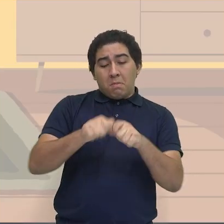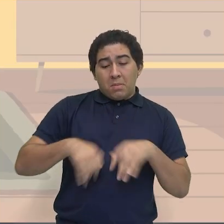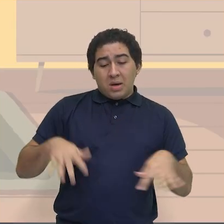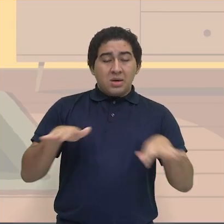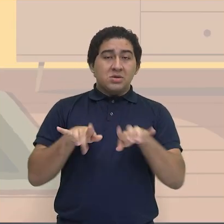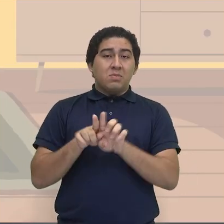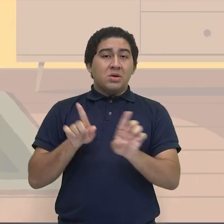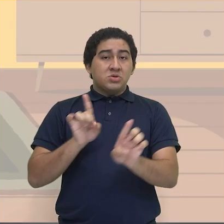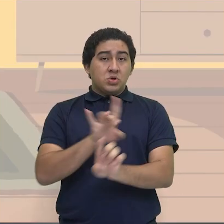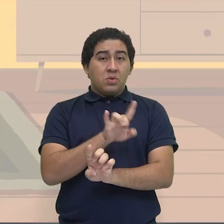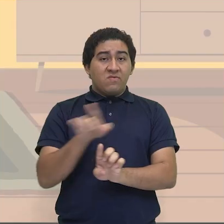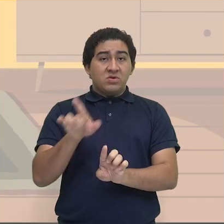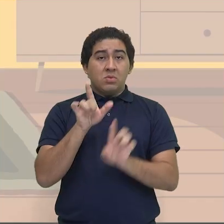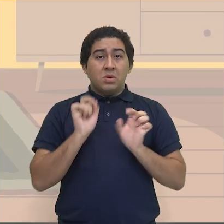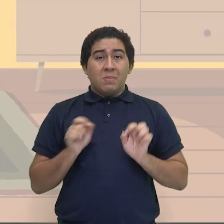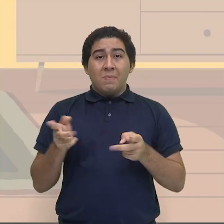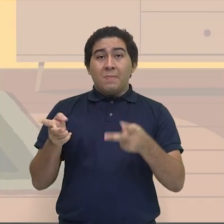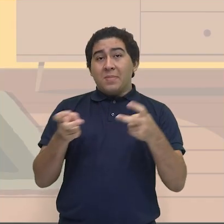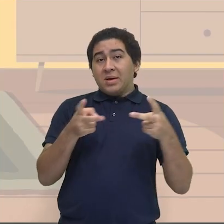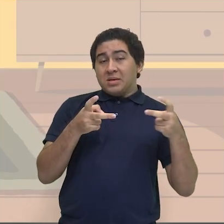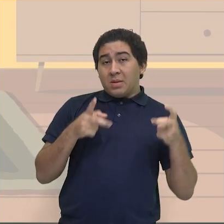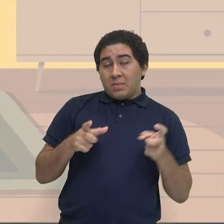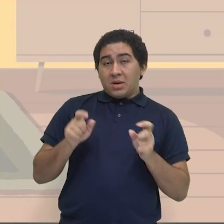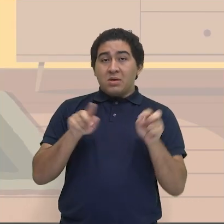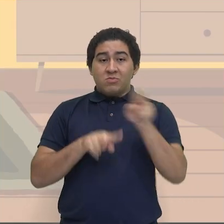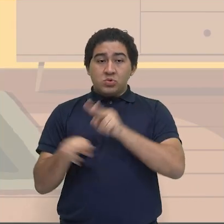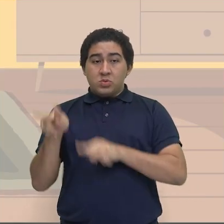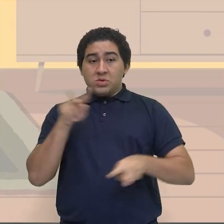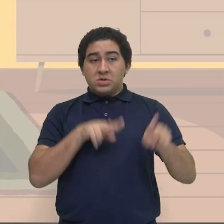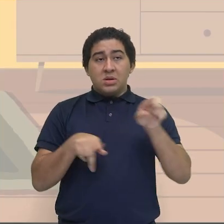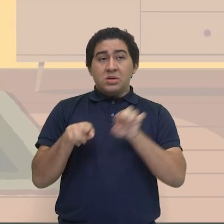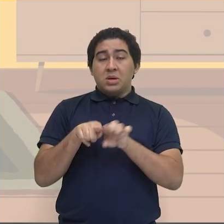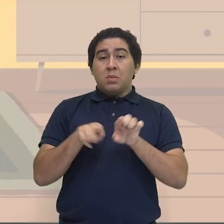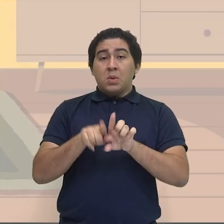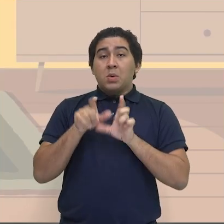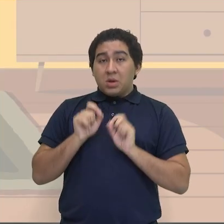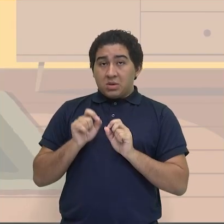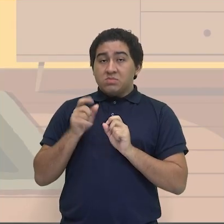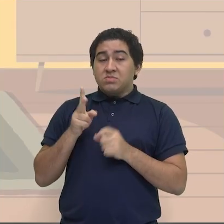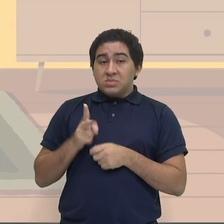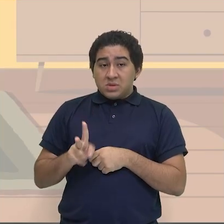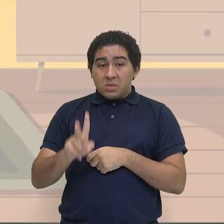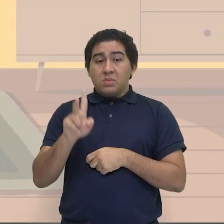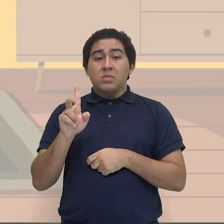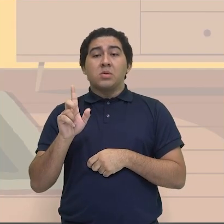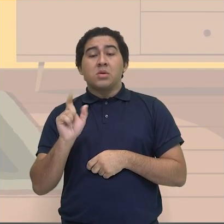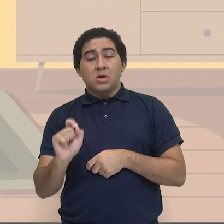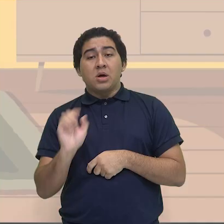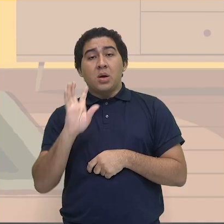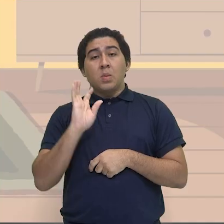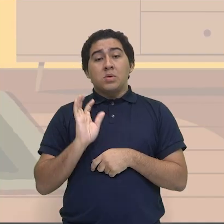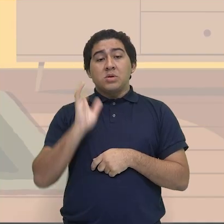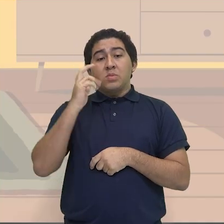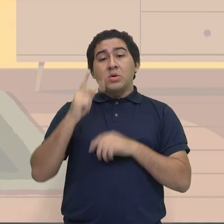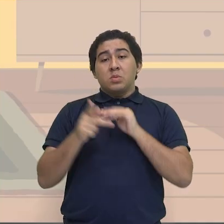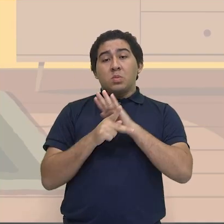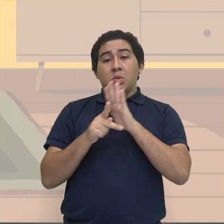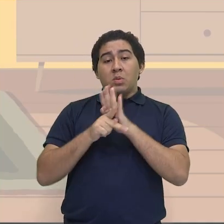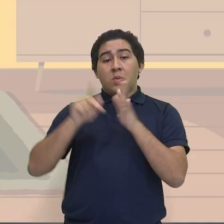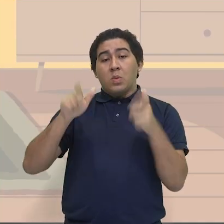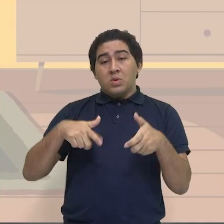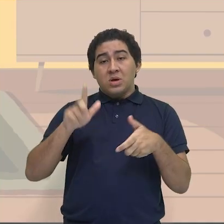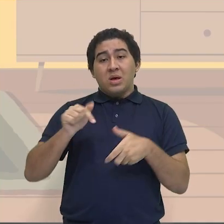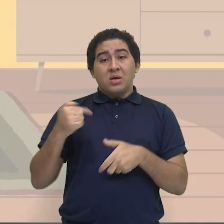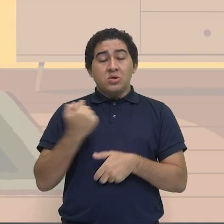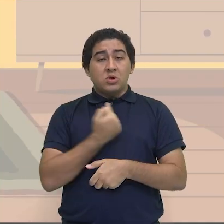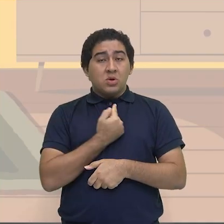você perceber e observar que muitas das vezes os fenômenos estão nas nossas